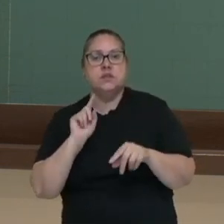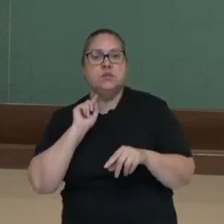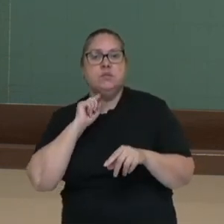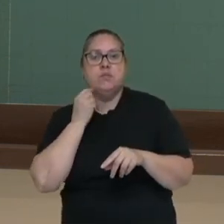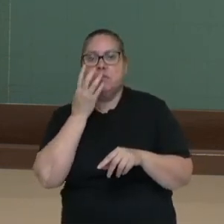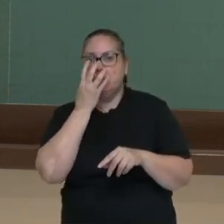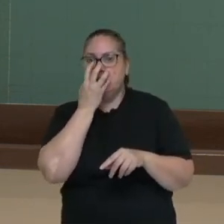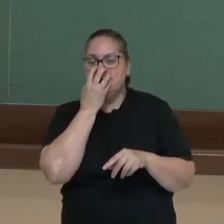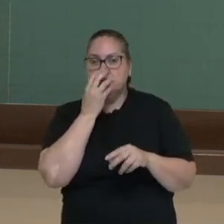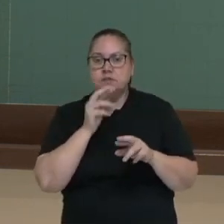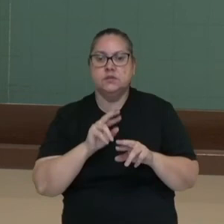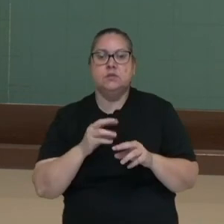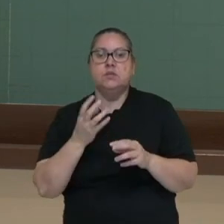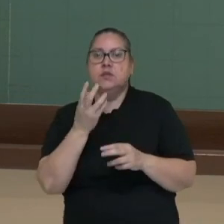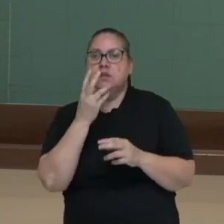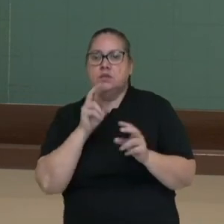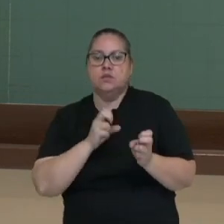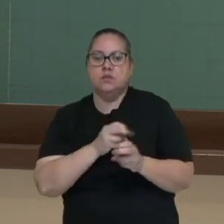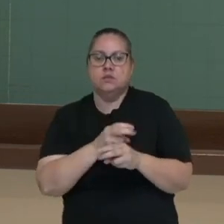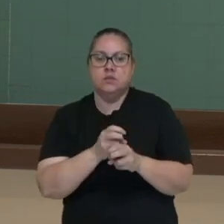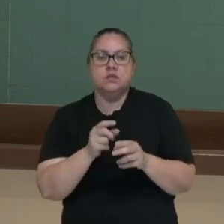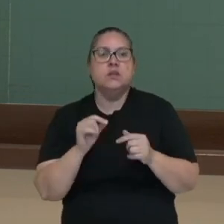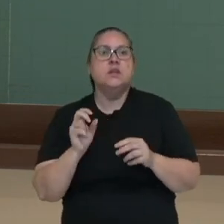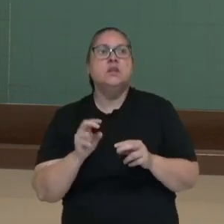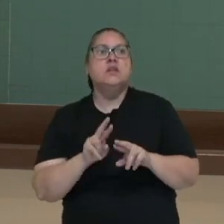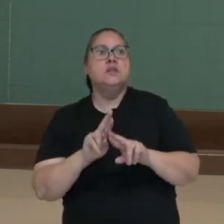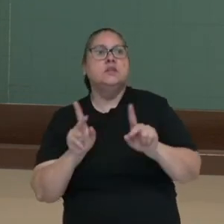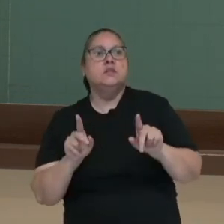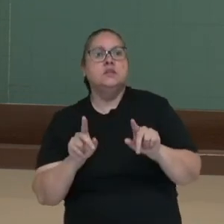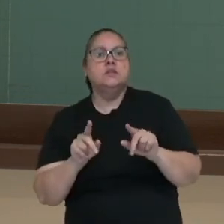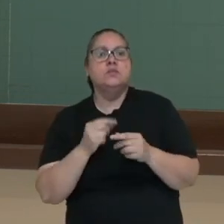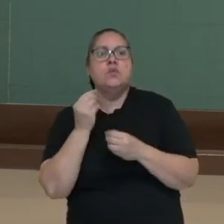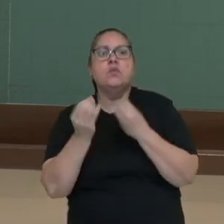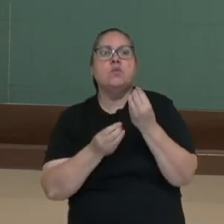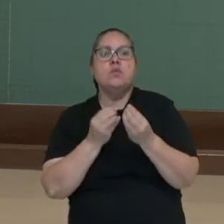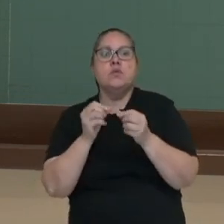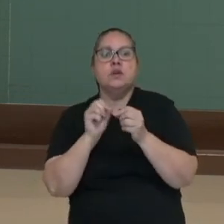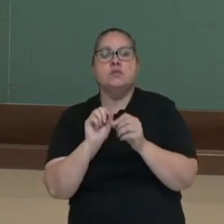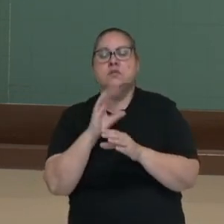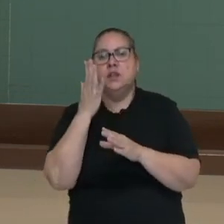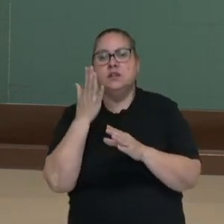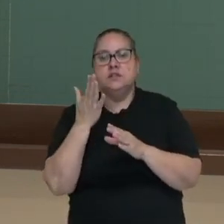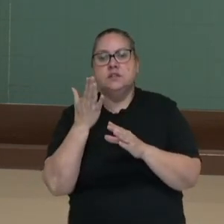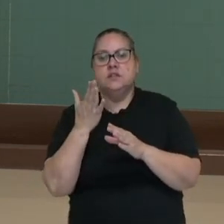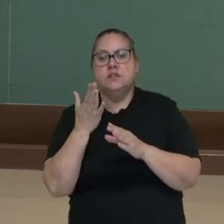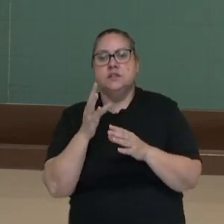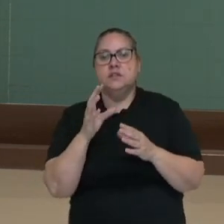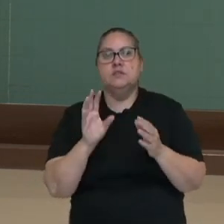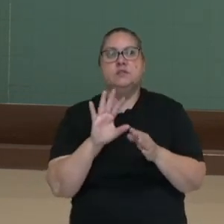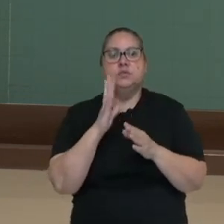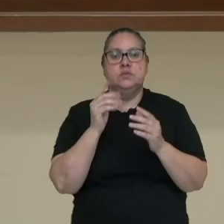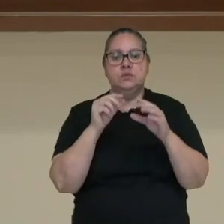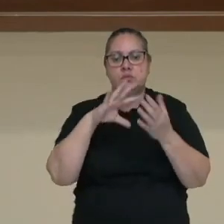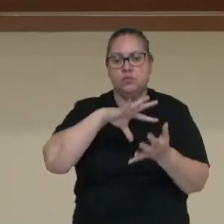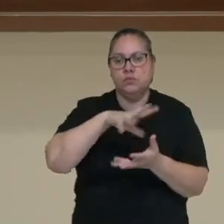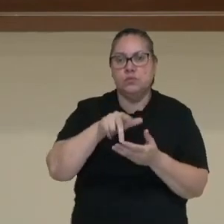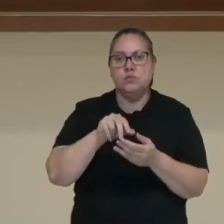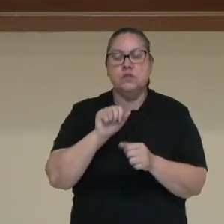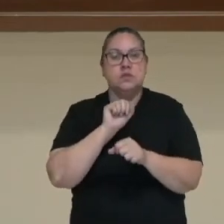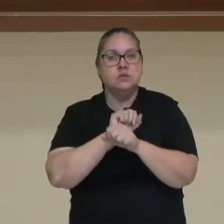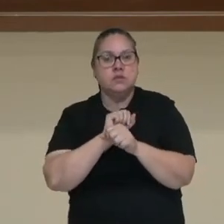contaminação e as principais formas de poluição e contaminação das águas do planeta. Eu espero